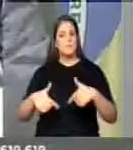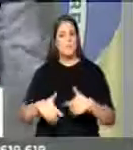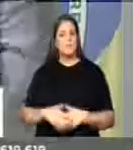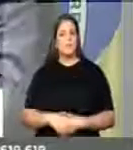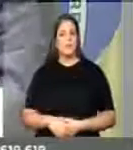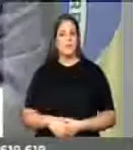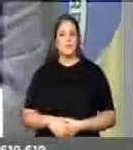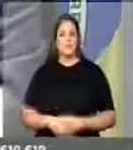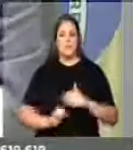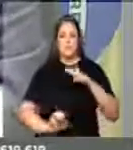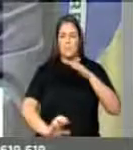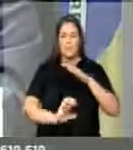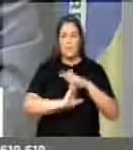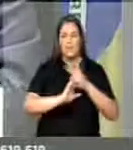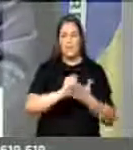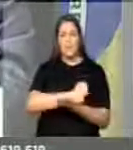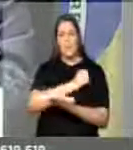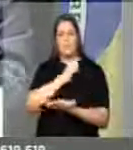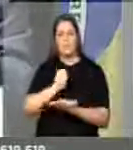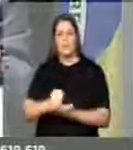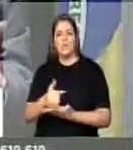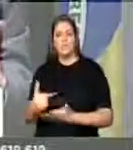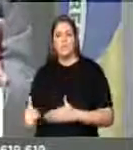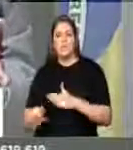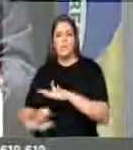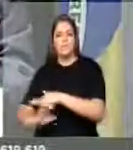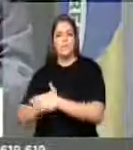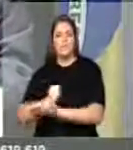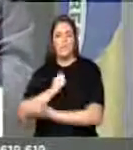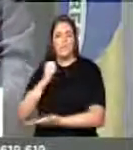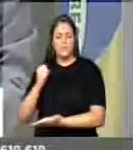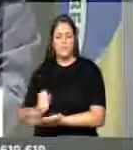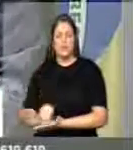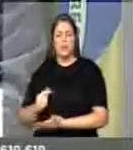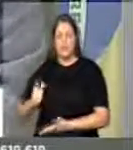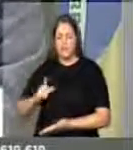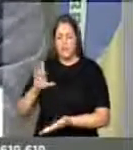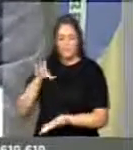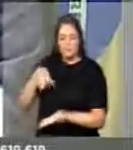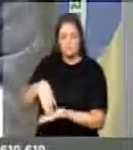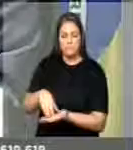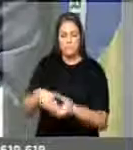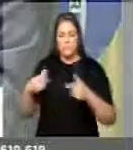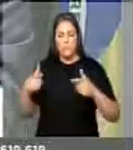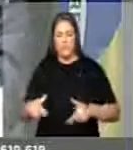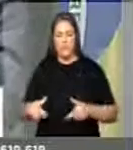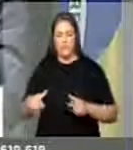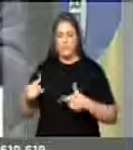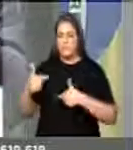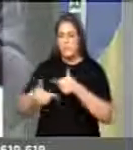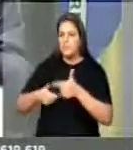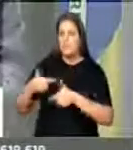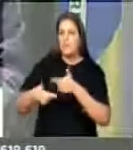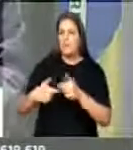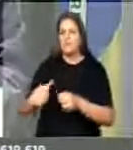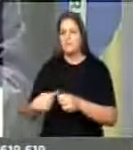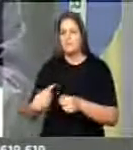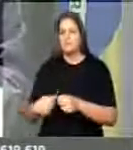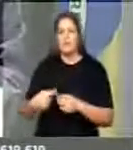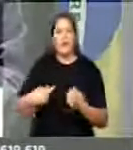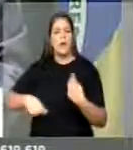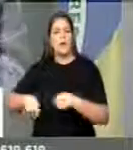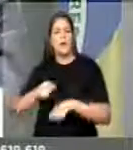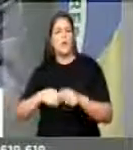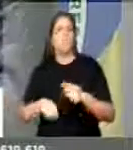e as subcontratadas montaram na cidade seu quartel-general. O comércio local